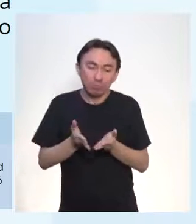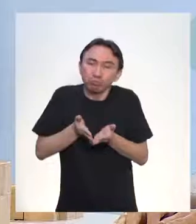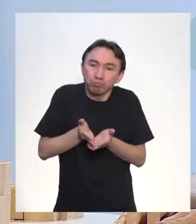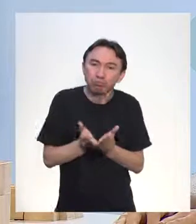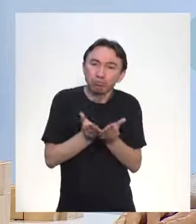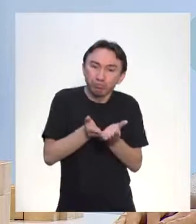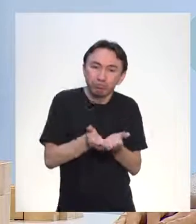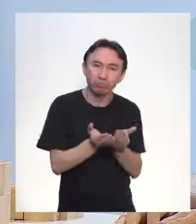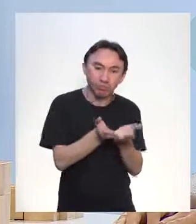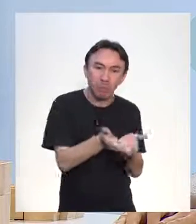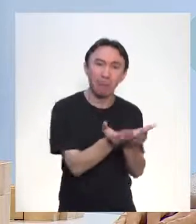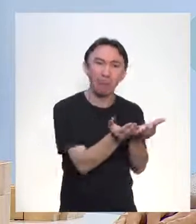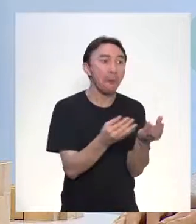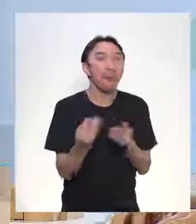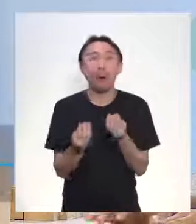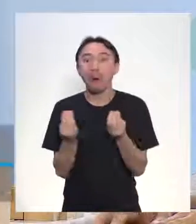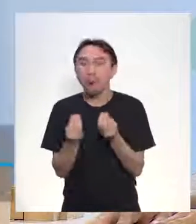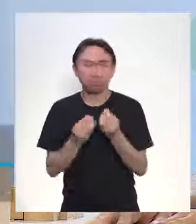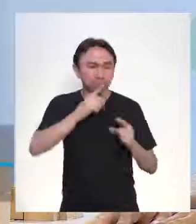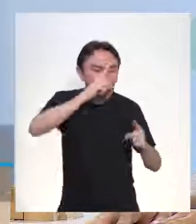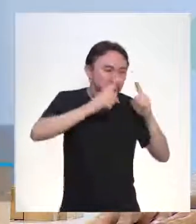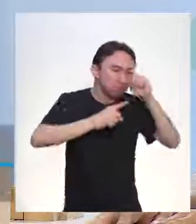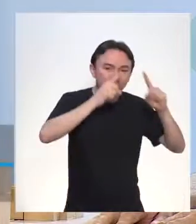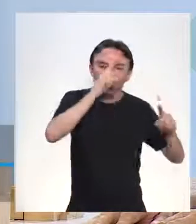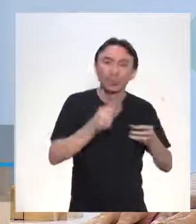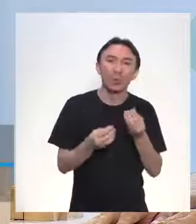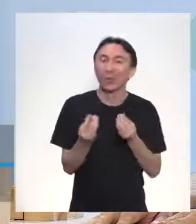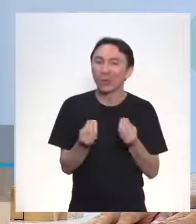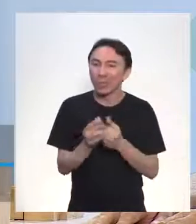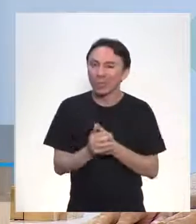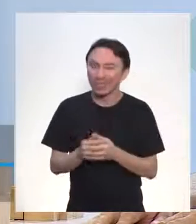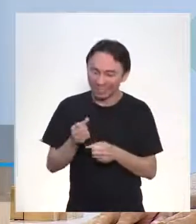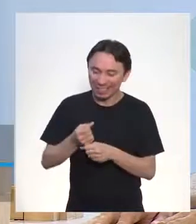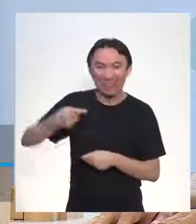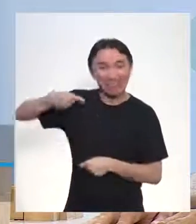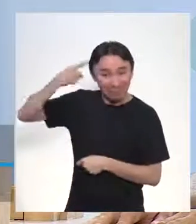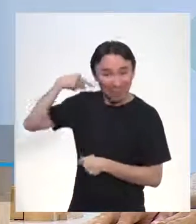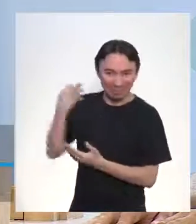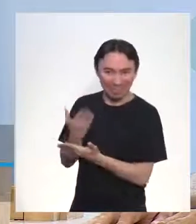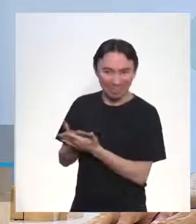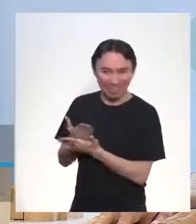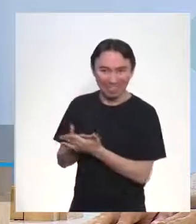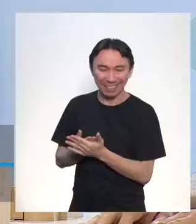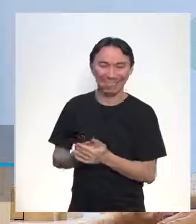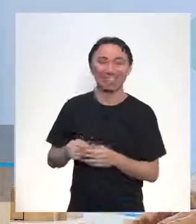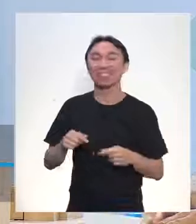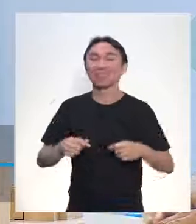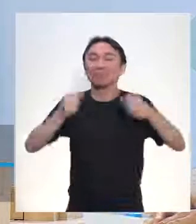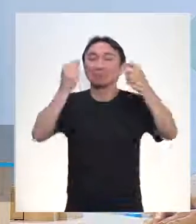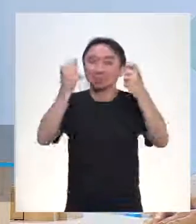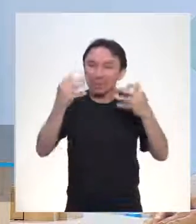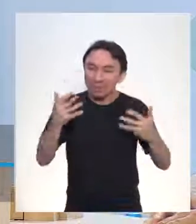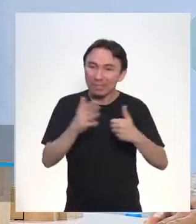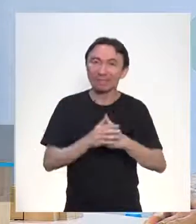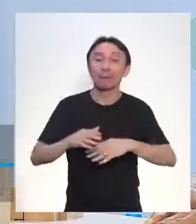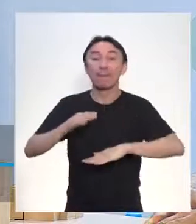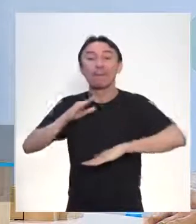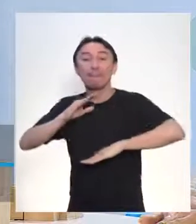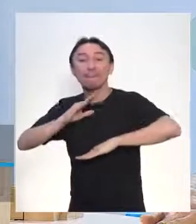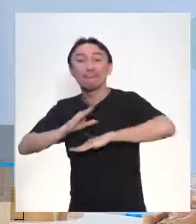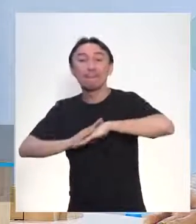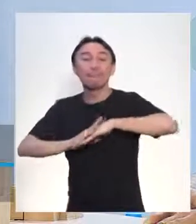aula nós falamos sobre algumas práticas mercantilistas. Inclusive, eu quero agradecer